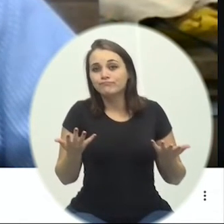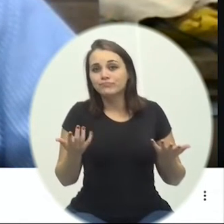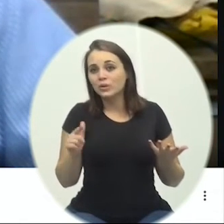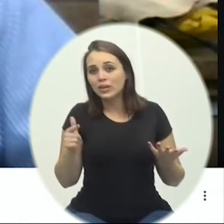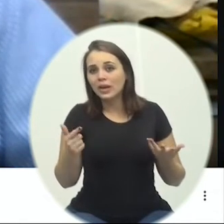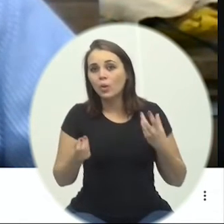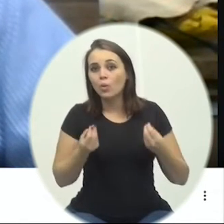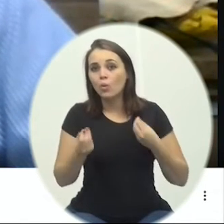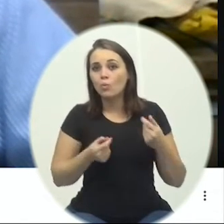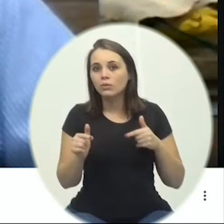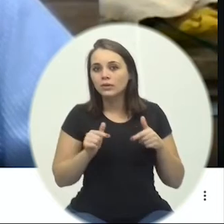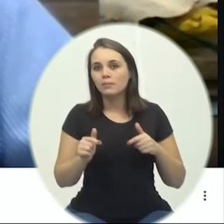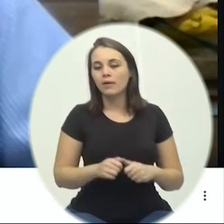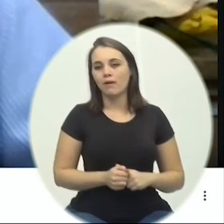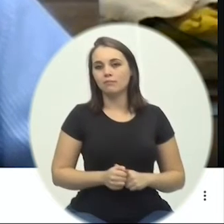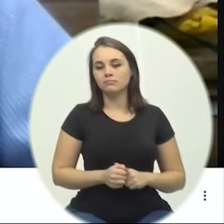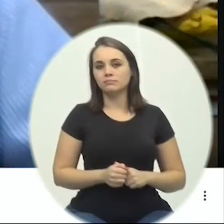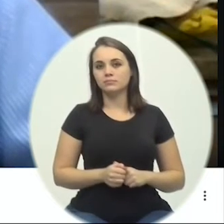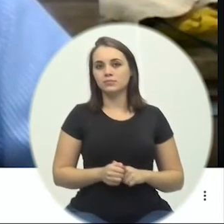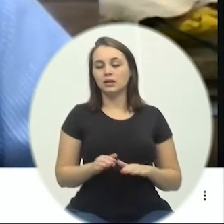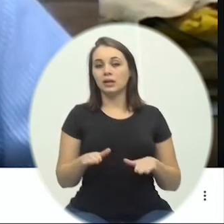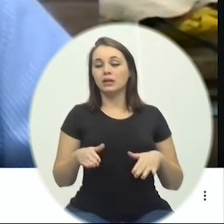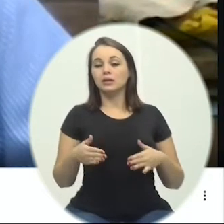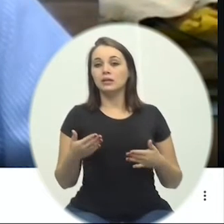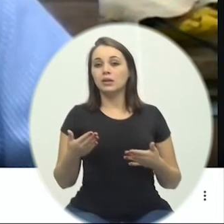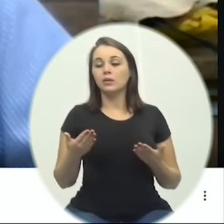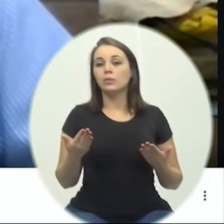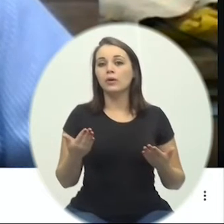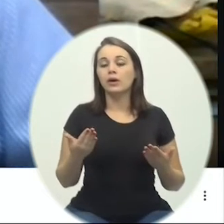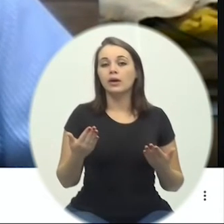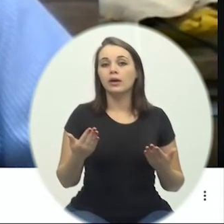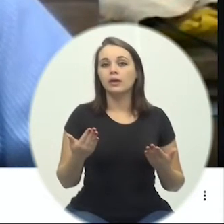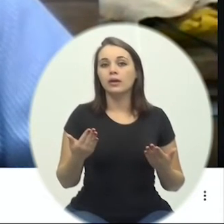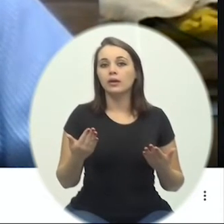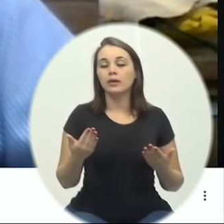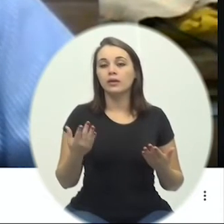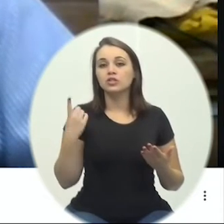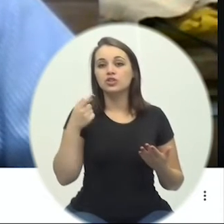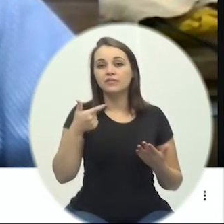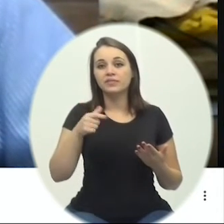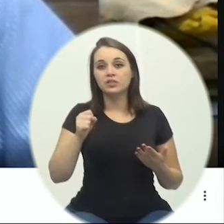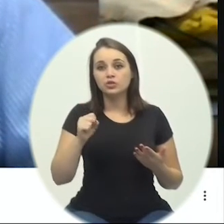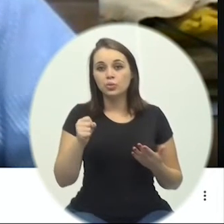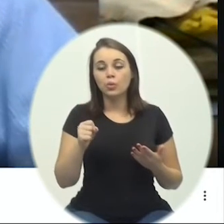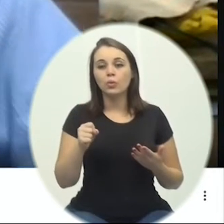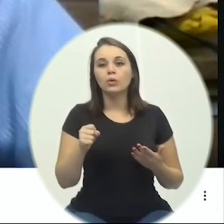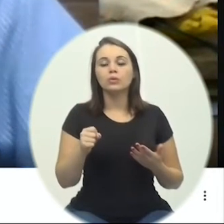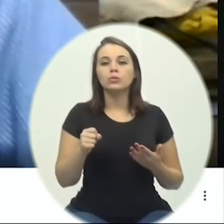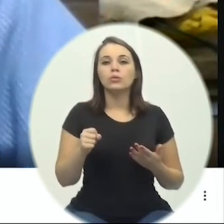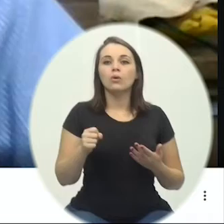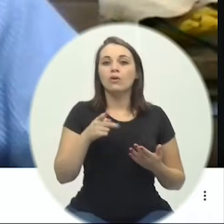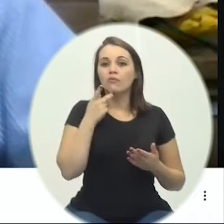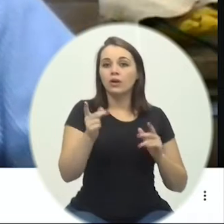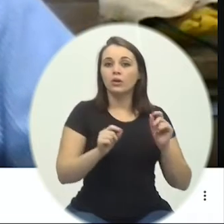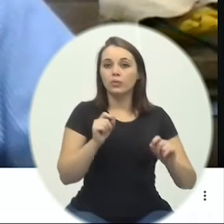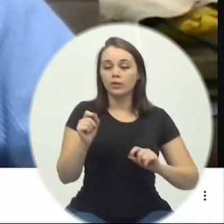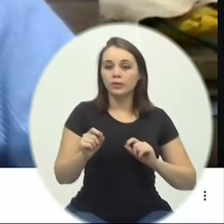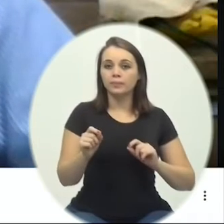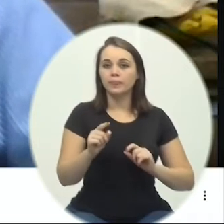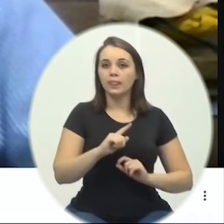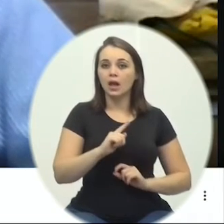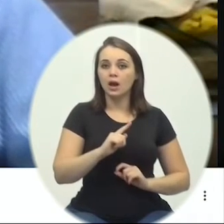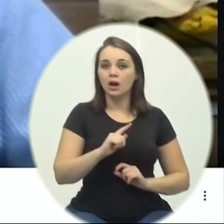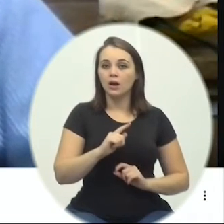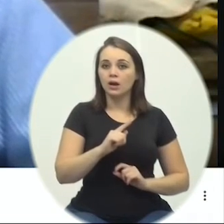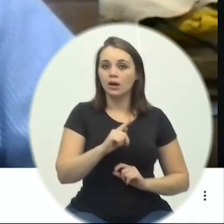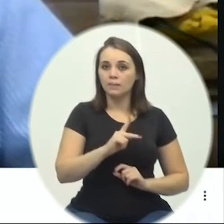ministro Marco Aurélio, agora dia 28, obrigando, né, o governo federal a recompor esse orçamento. 2